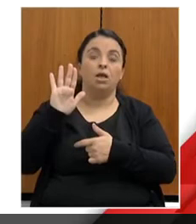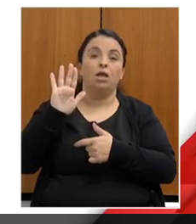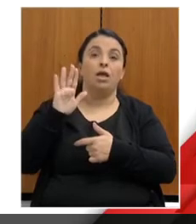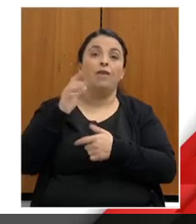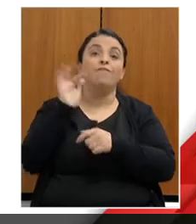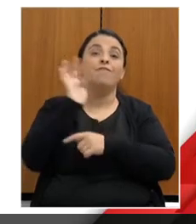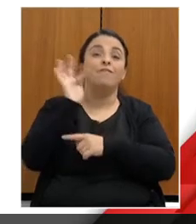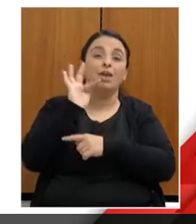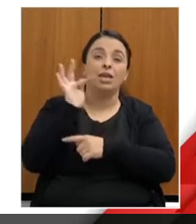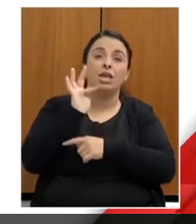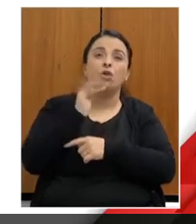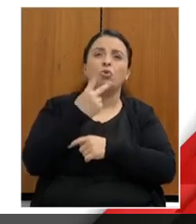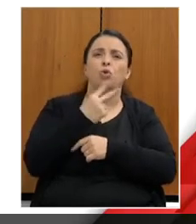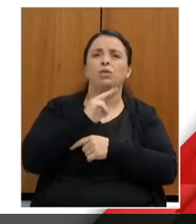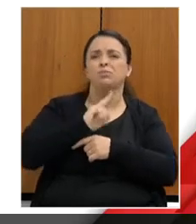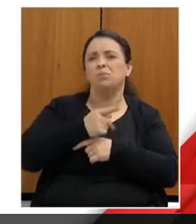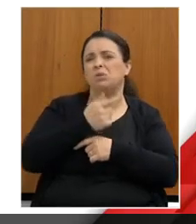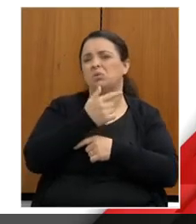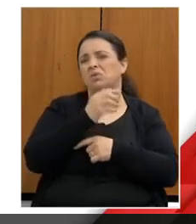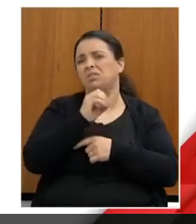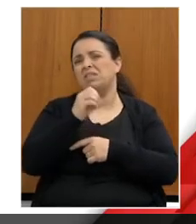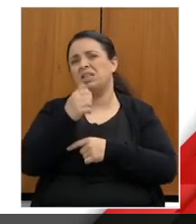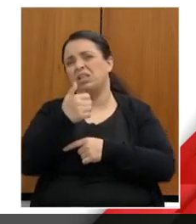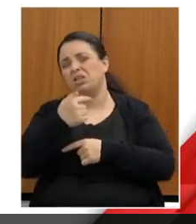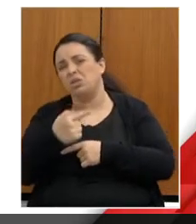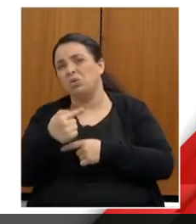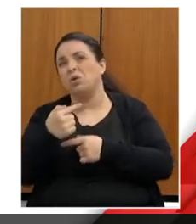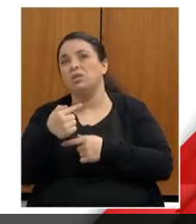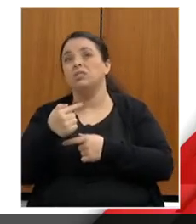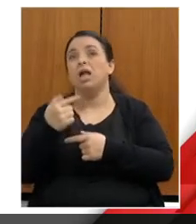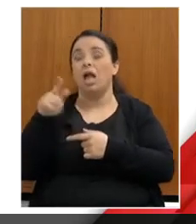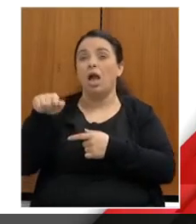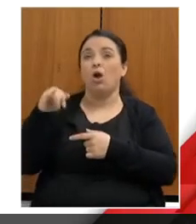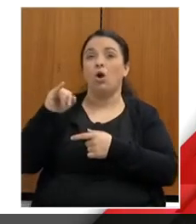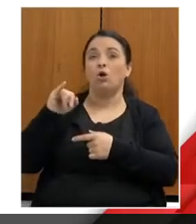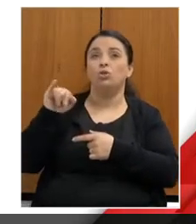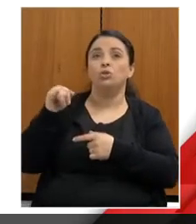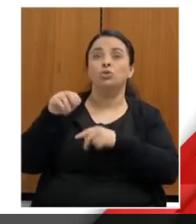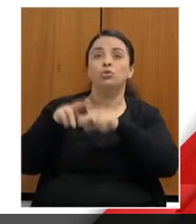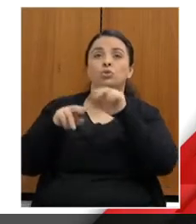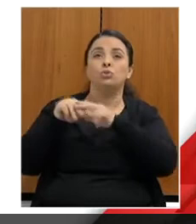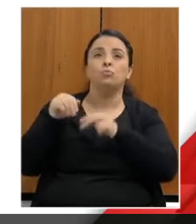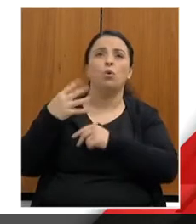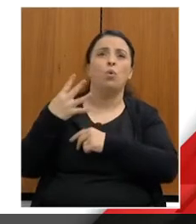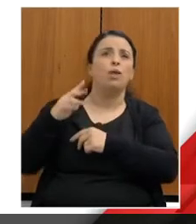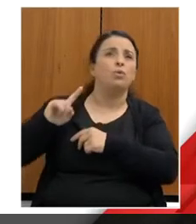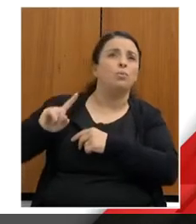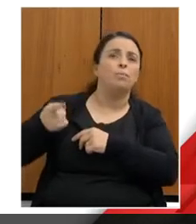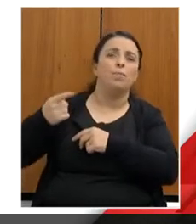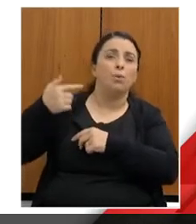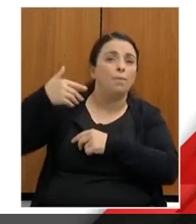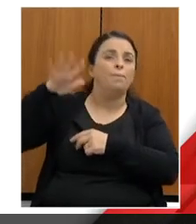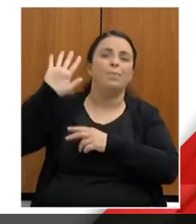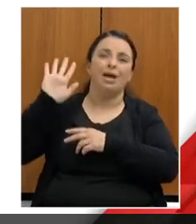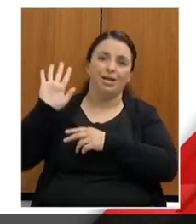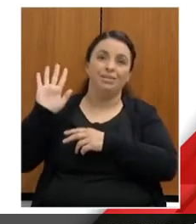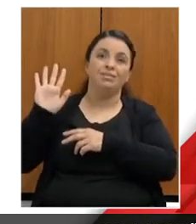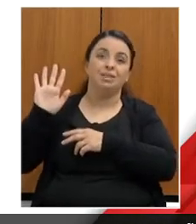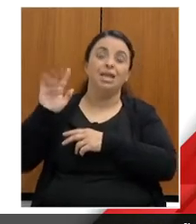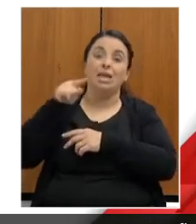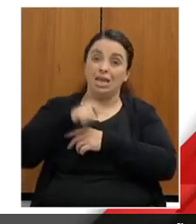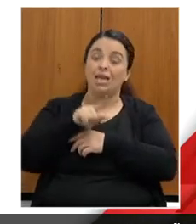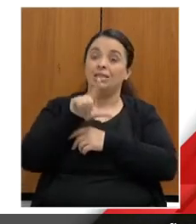Em junho de 2021, 4.897. Destes, 3.240 são leitos exclusivos de COVID.